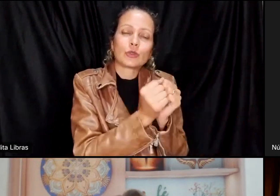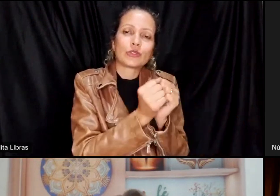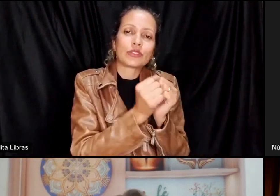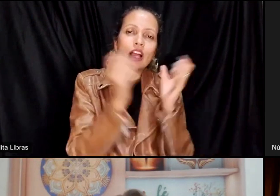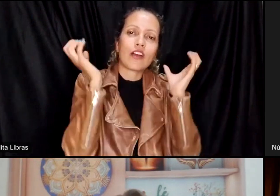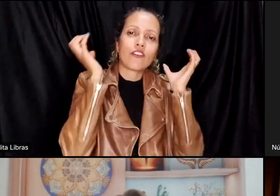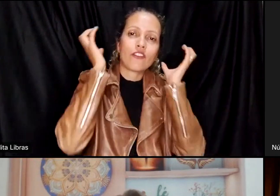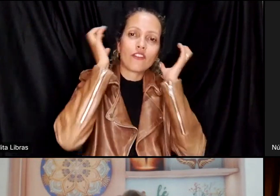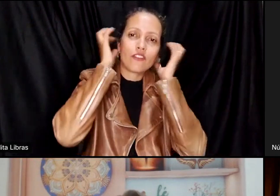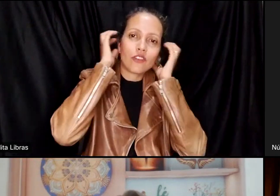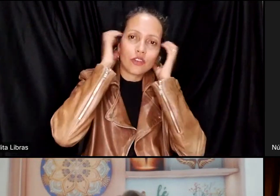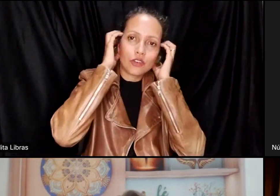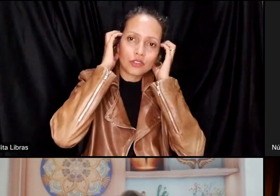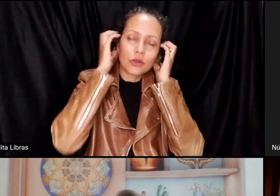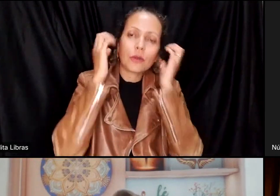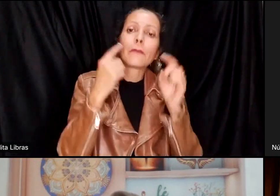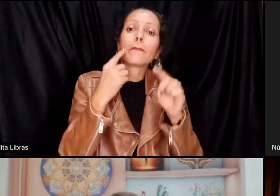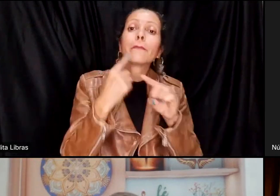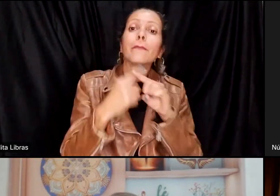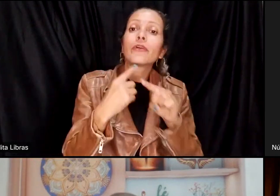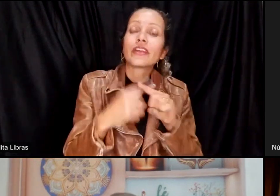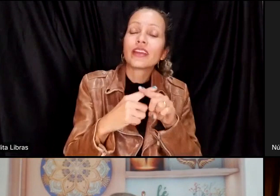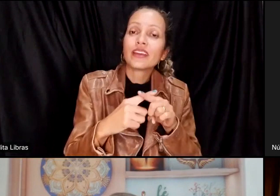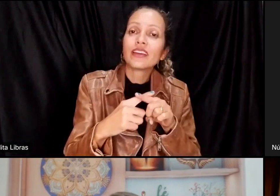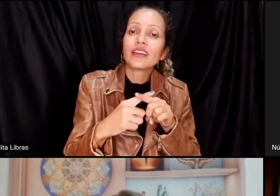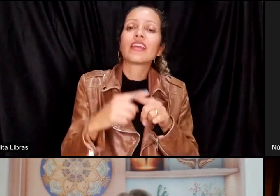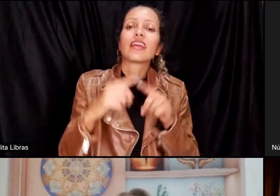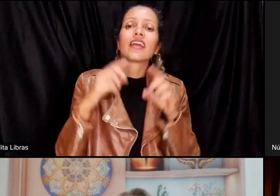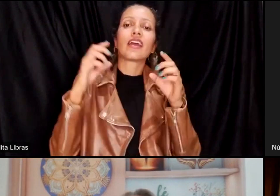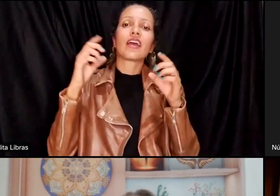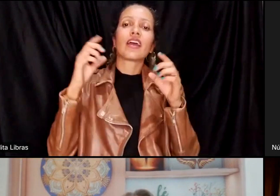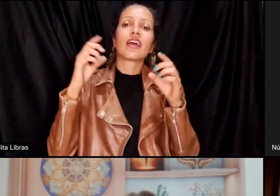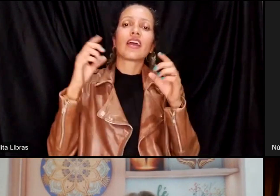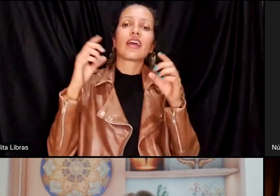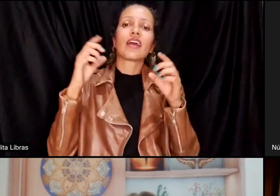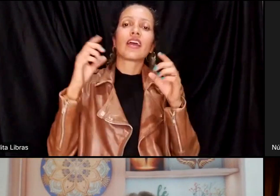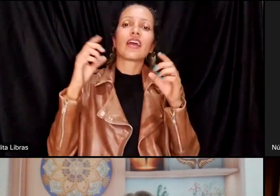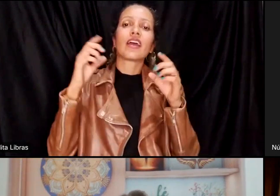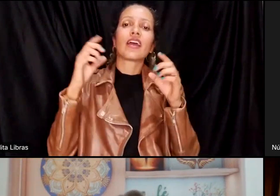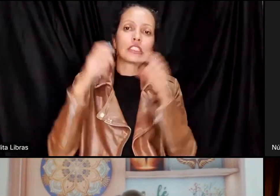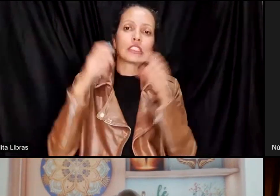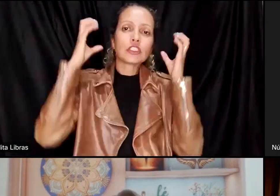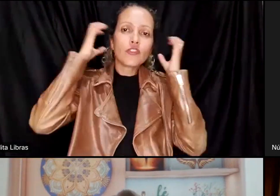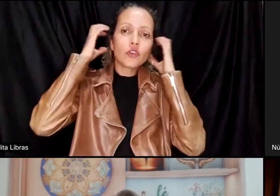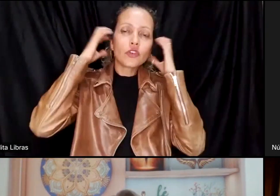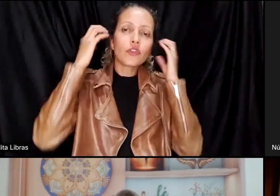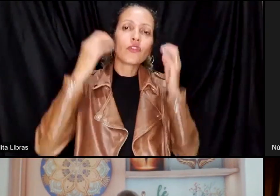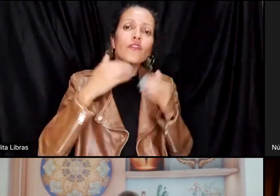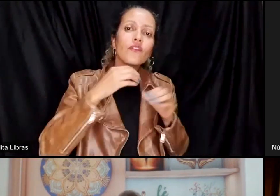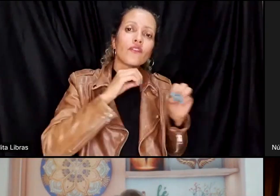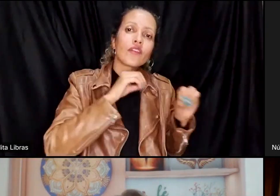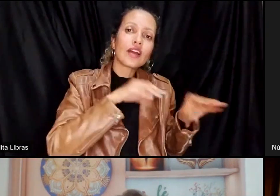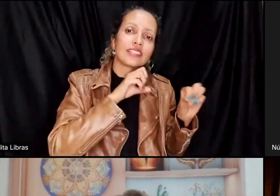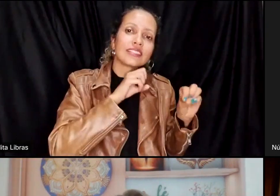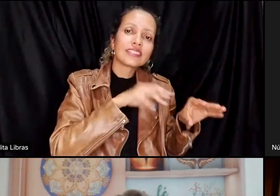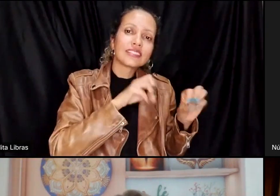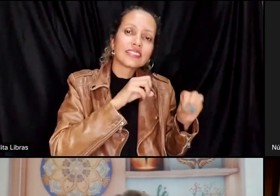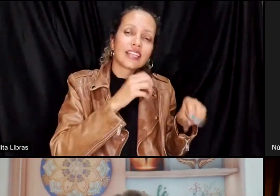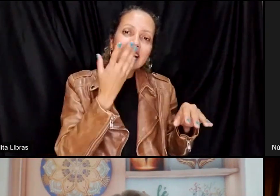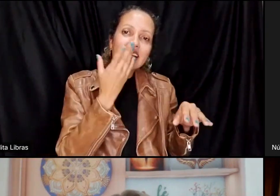vai ensiná-la a ouvir. Não é simples que nem a gente está ouvindo, sabe o que é? Dá um passo,